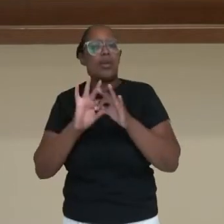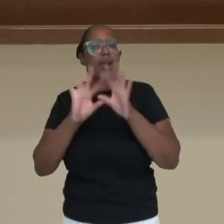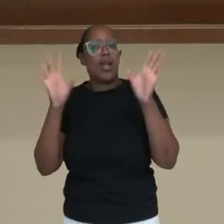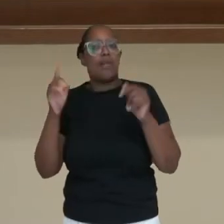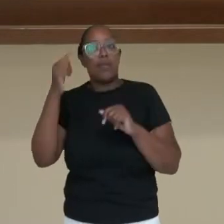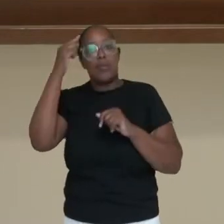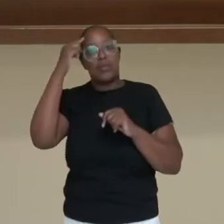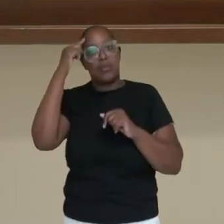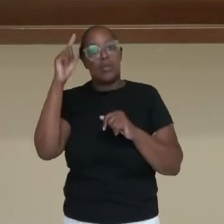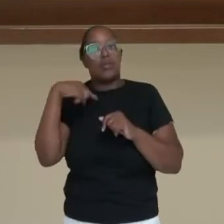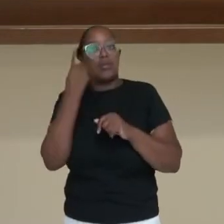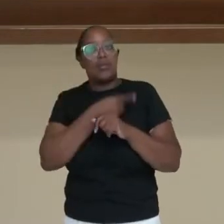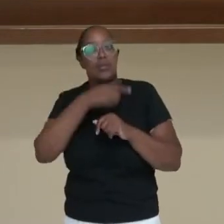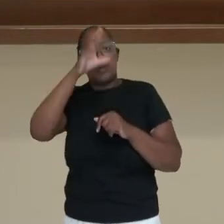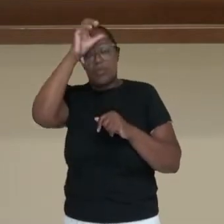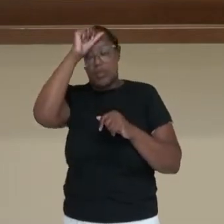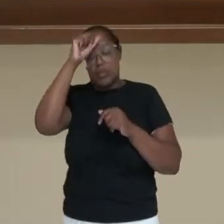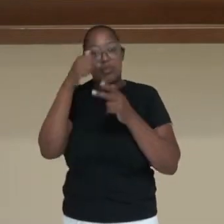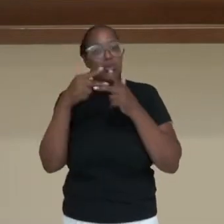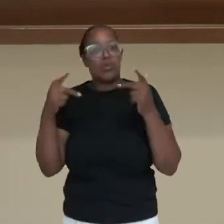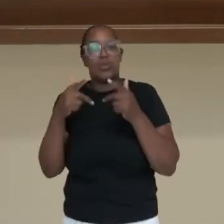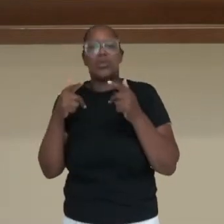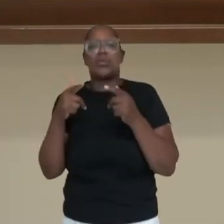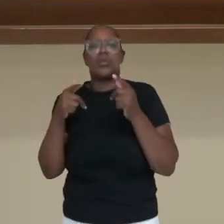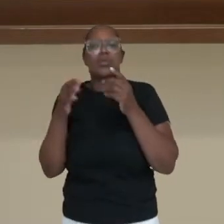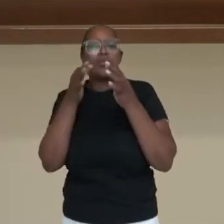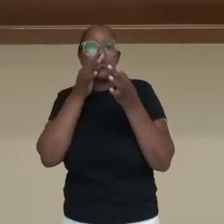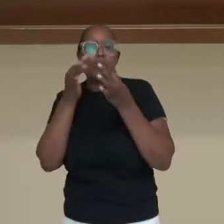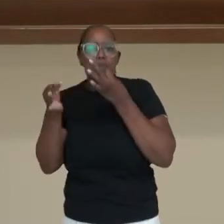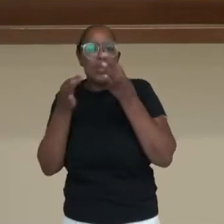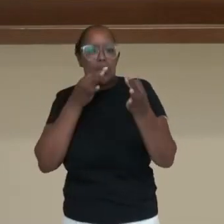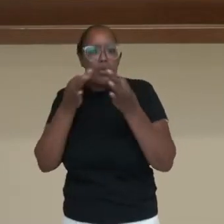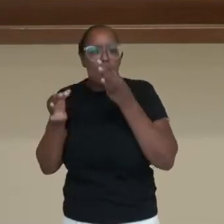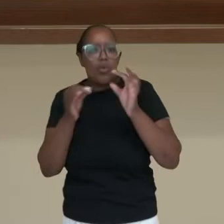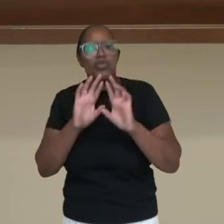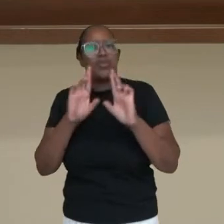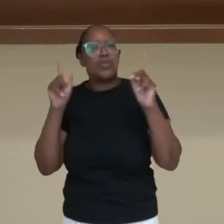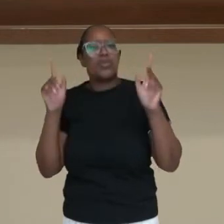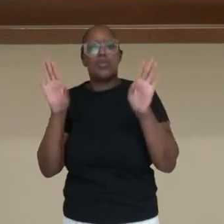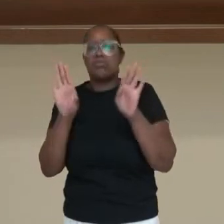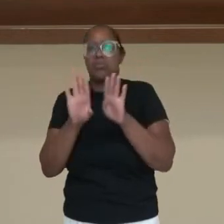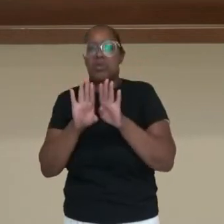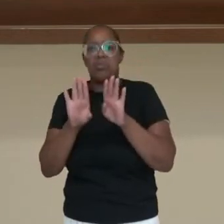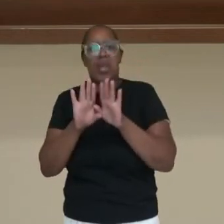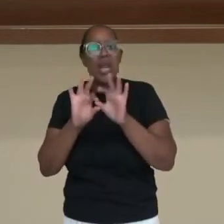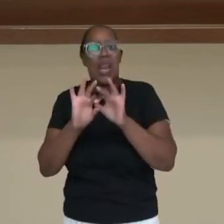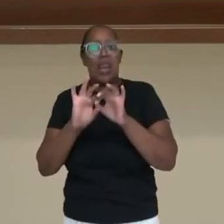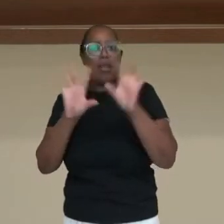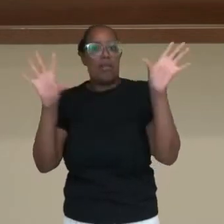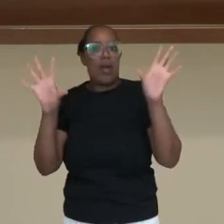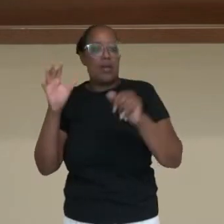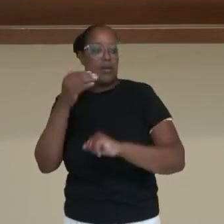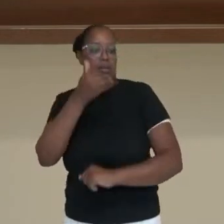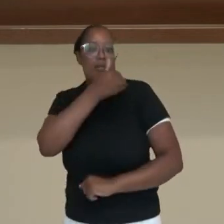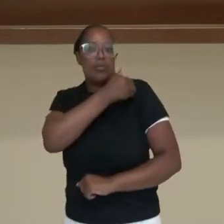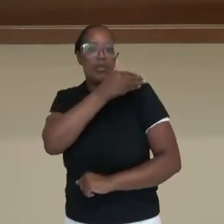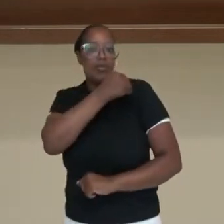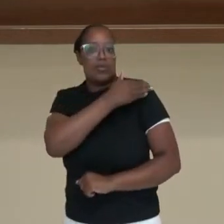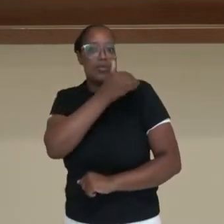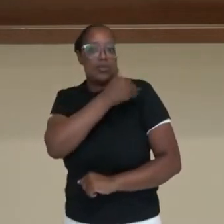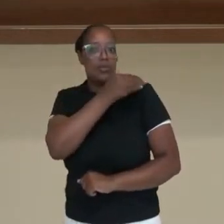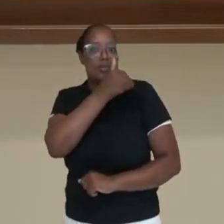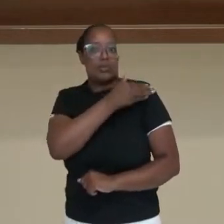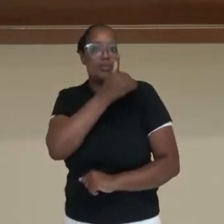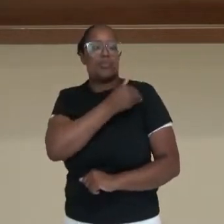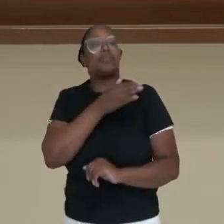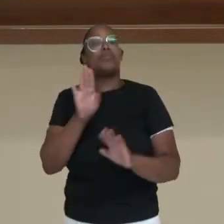aprende coisas, a gente questiona coisas, é um lugar para a gente se livrar de preconceitos. Dentro, por exemplo,